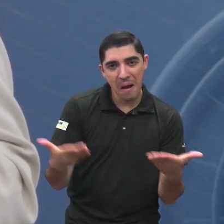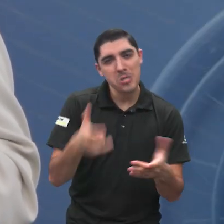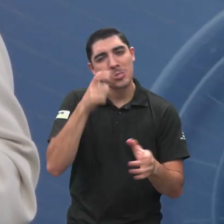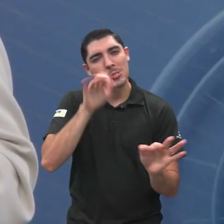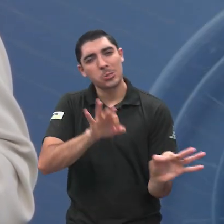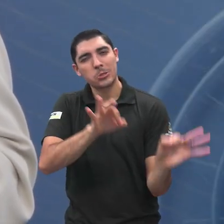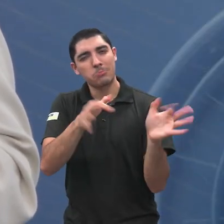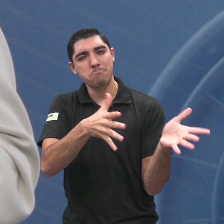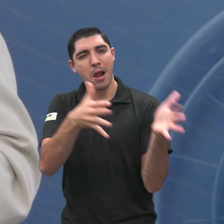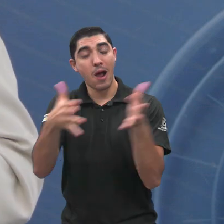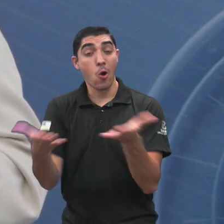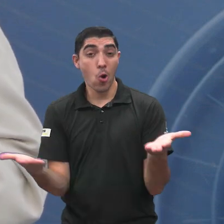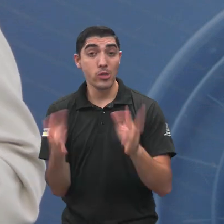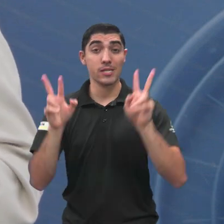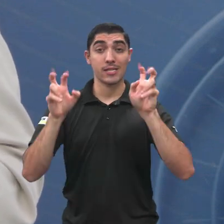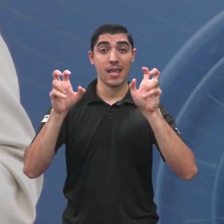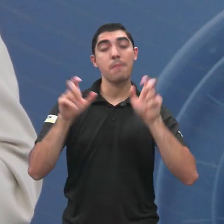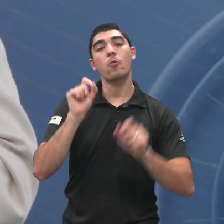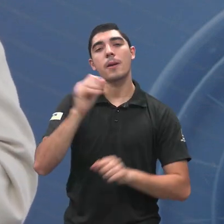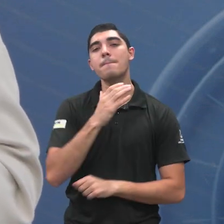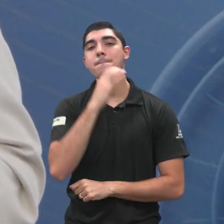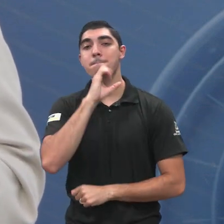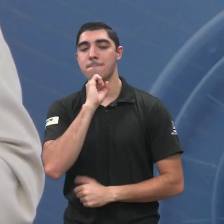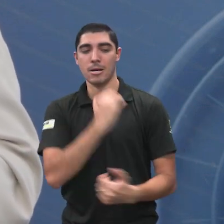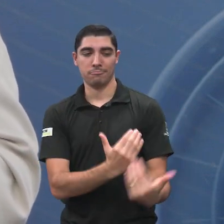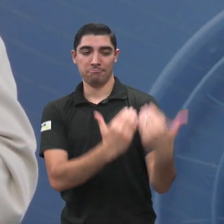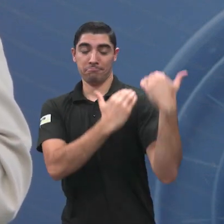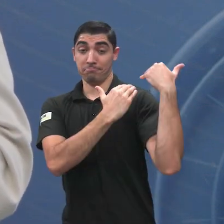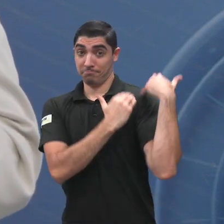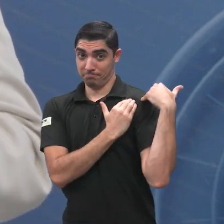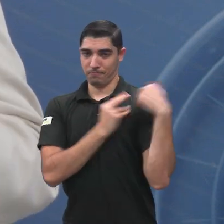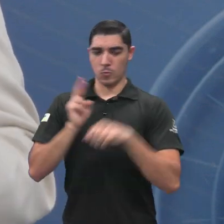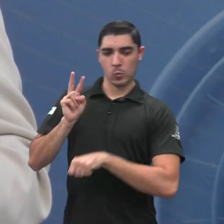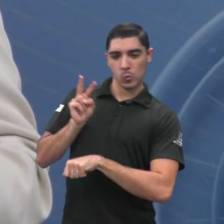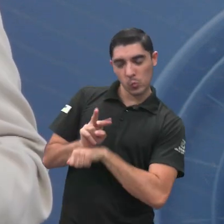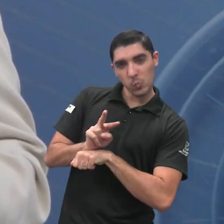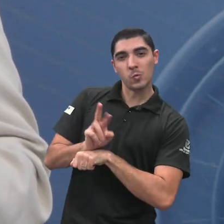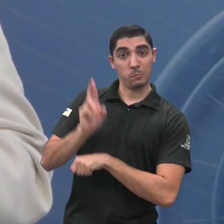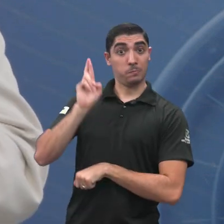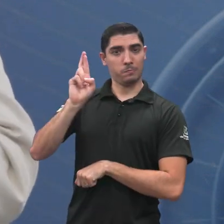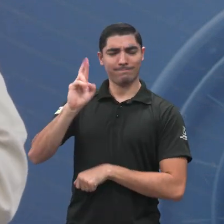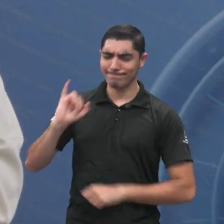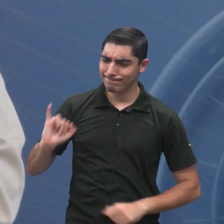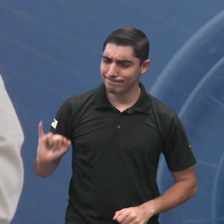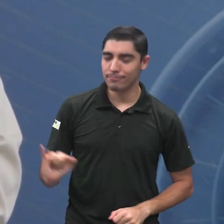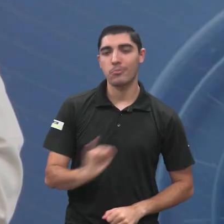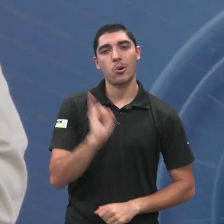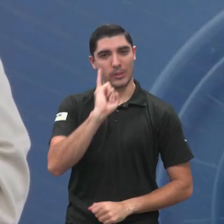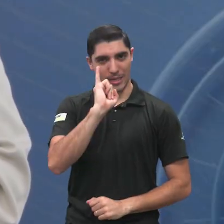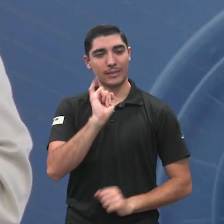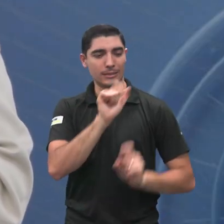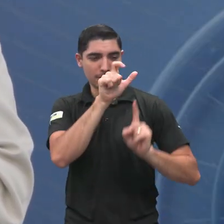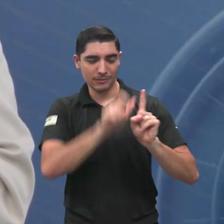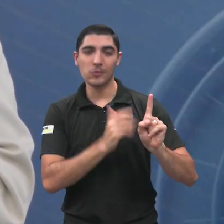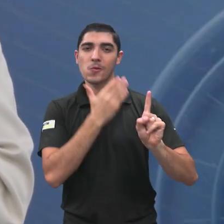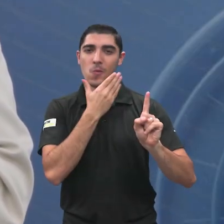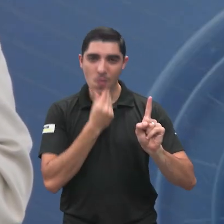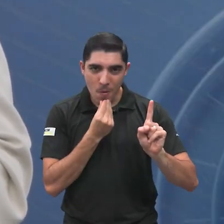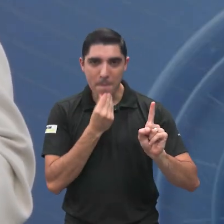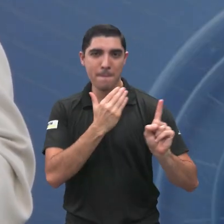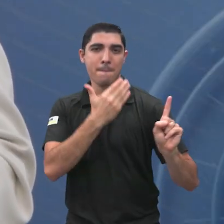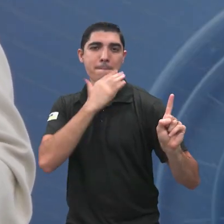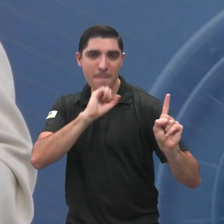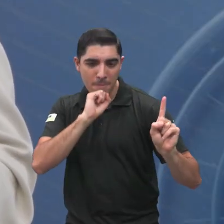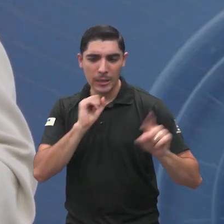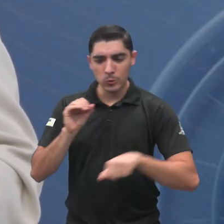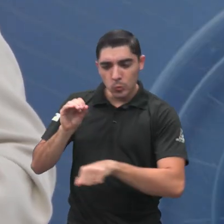aqui, hoje falamos sobre a paternidade, responsabilidade e a importância da presença afetiva na